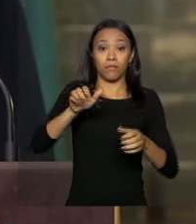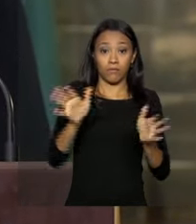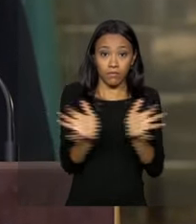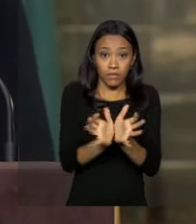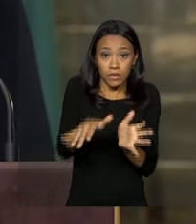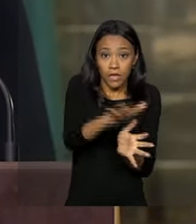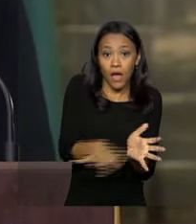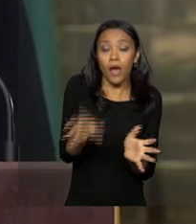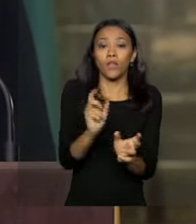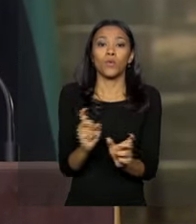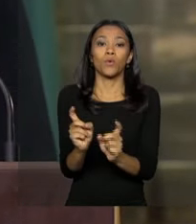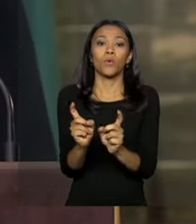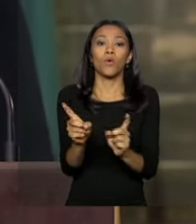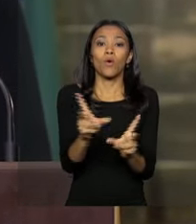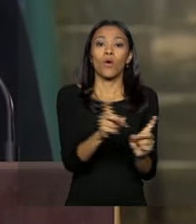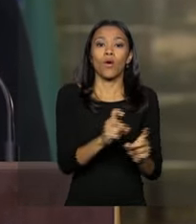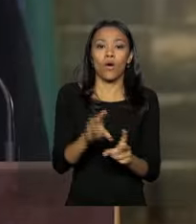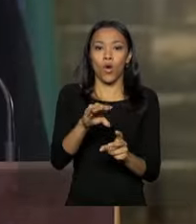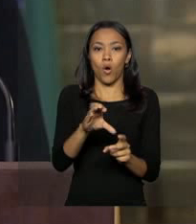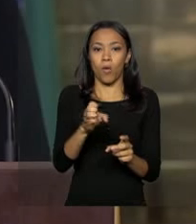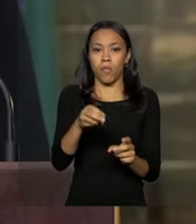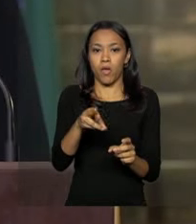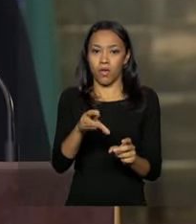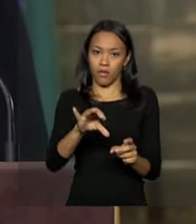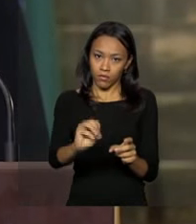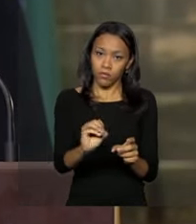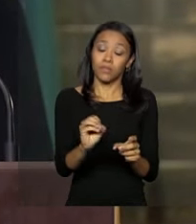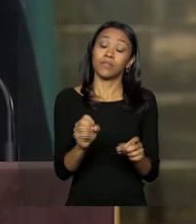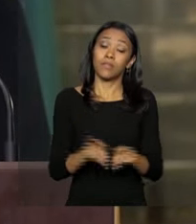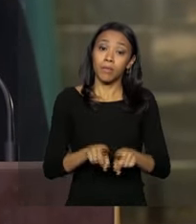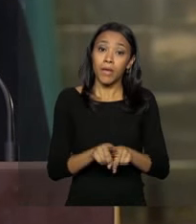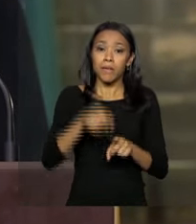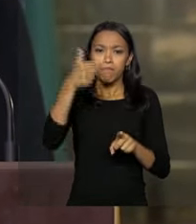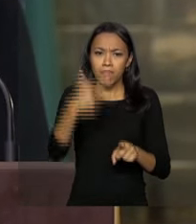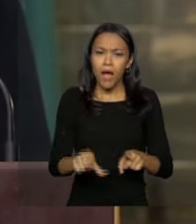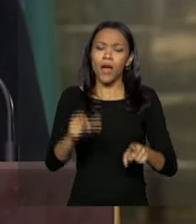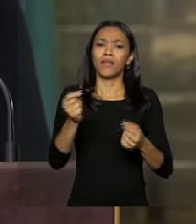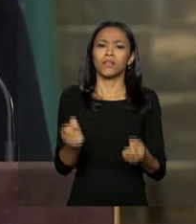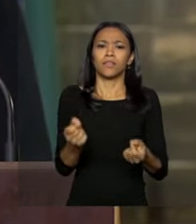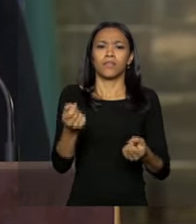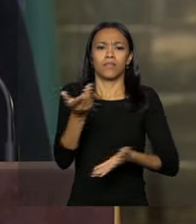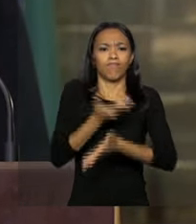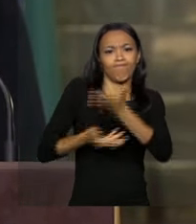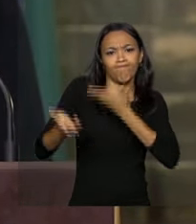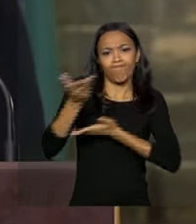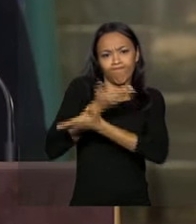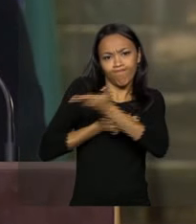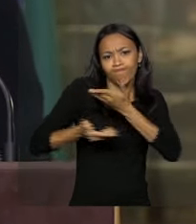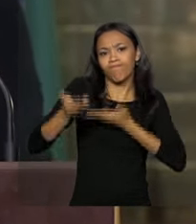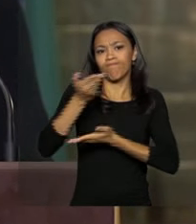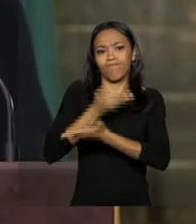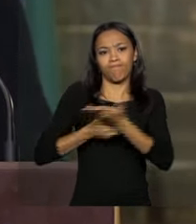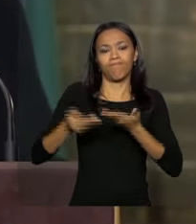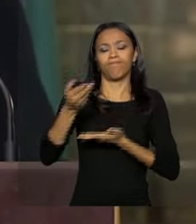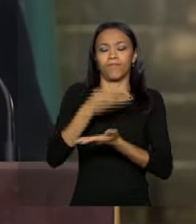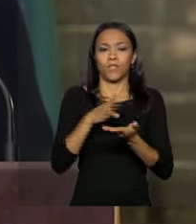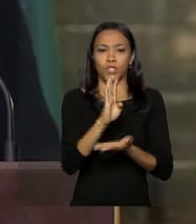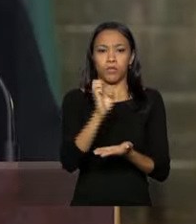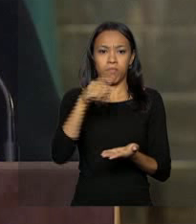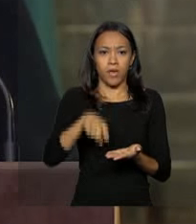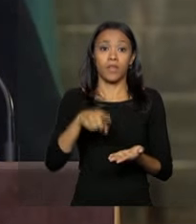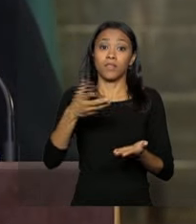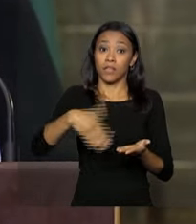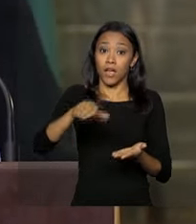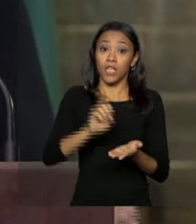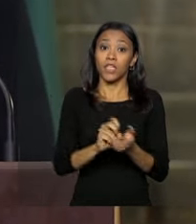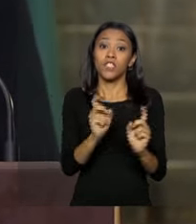Queremos também aumentar a participação de bens de maior valor agregado na pauta de